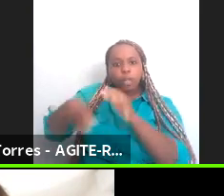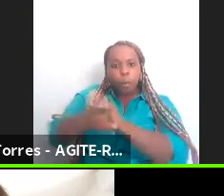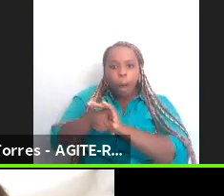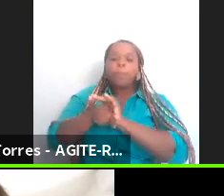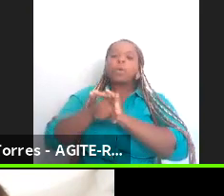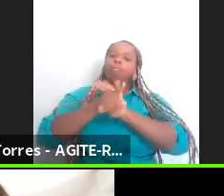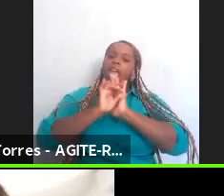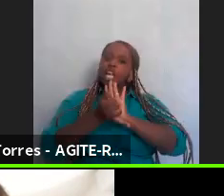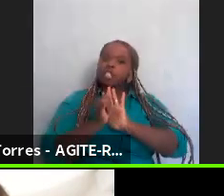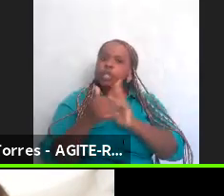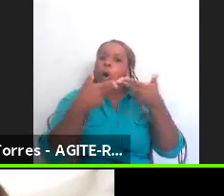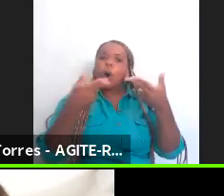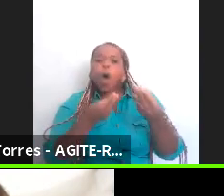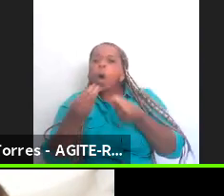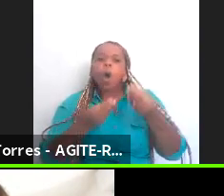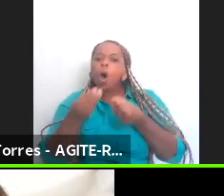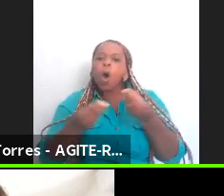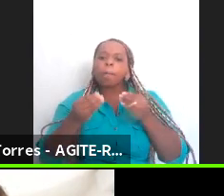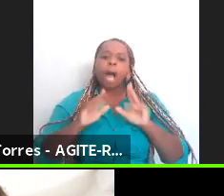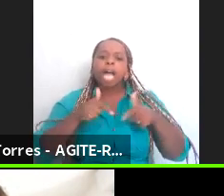para abordar as editoras?